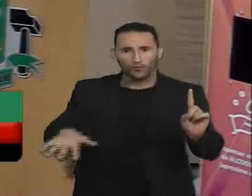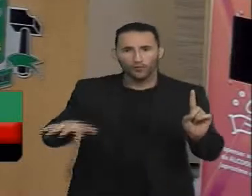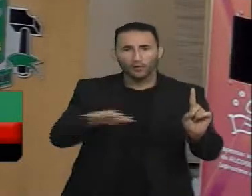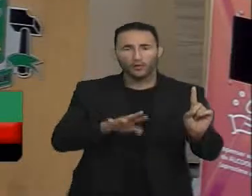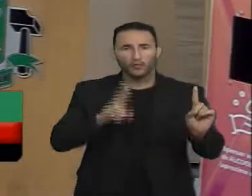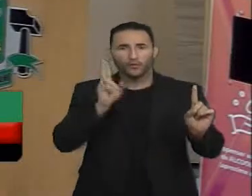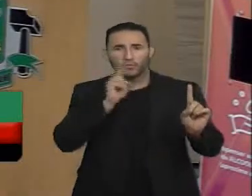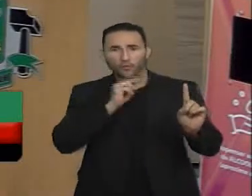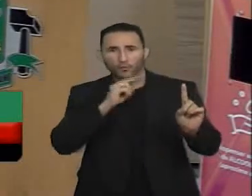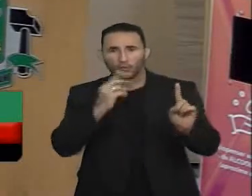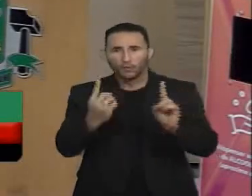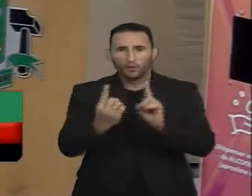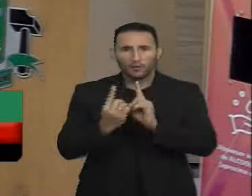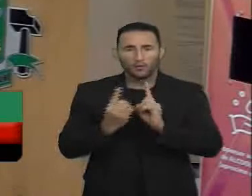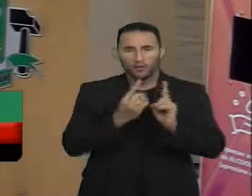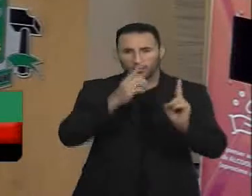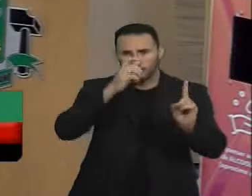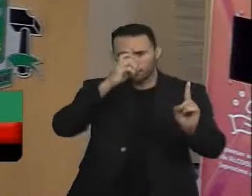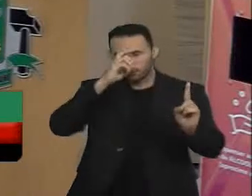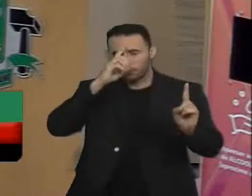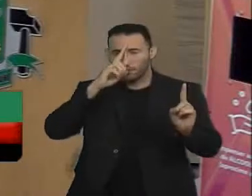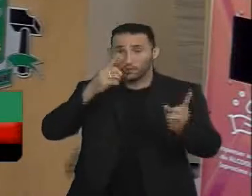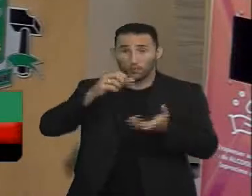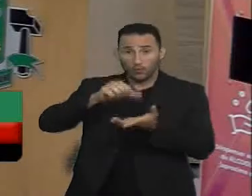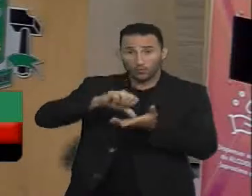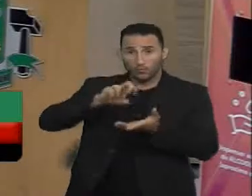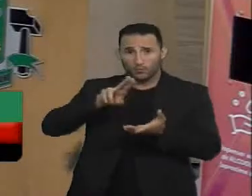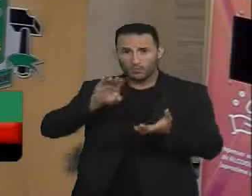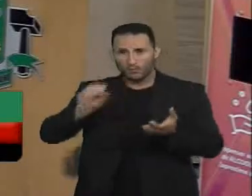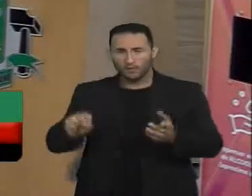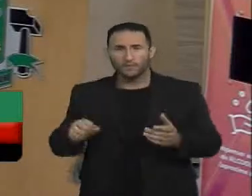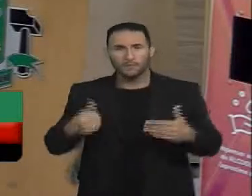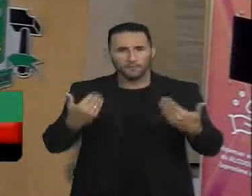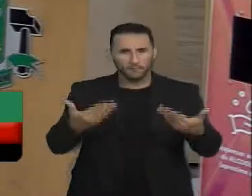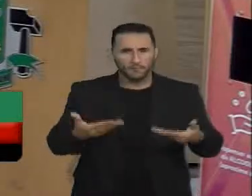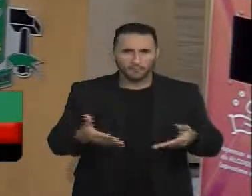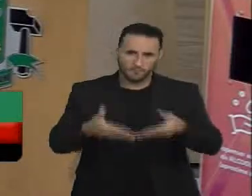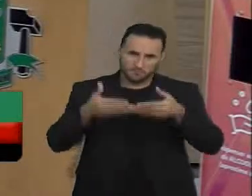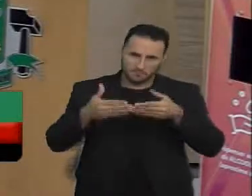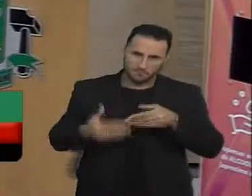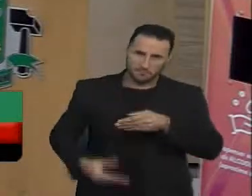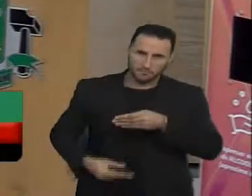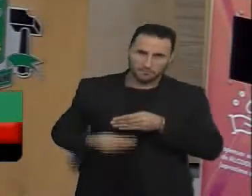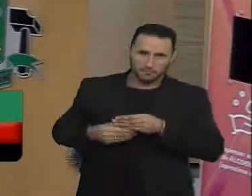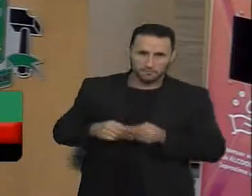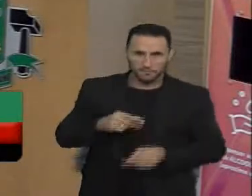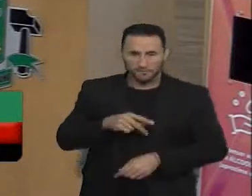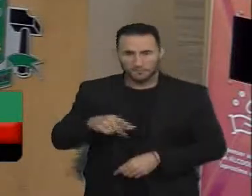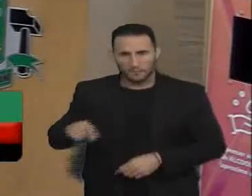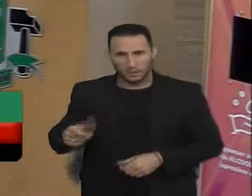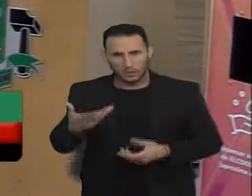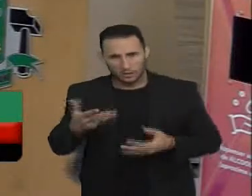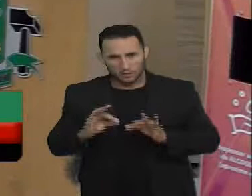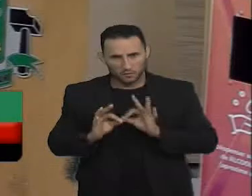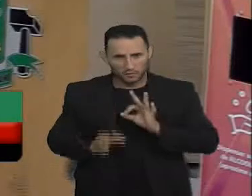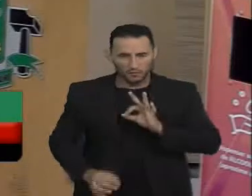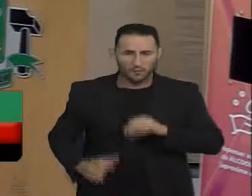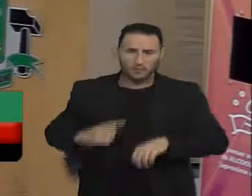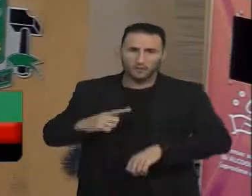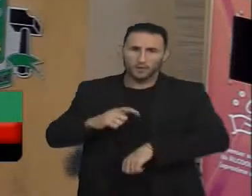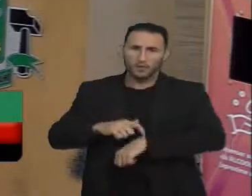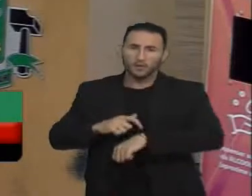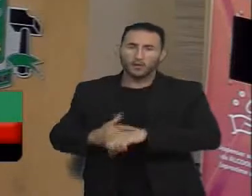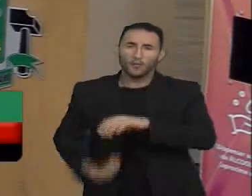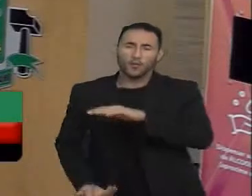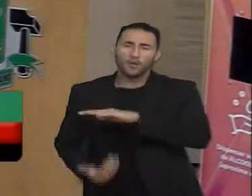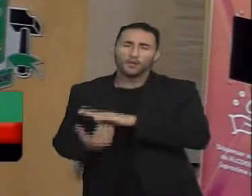senhor Antônio César dos Santos. Questão de ordem, presidente. Questão de ordem, vereador Batista. Para discutir? Para discutir, Vossa